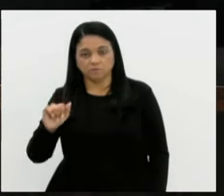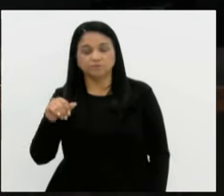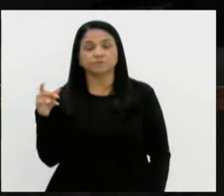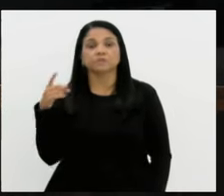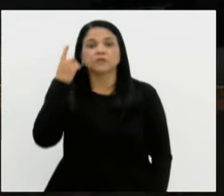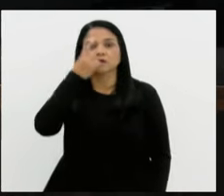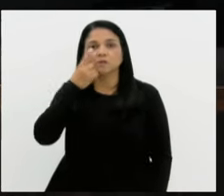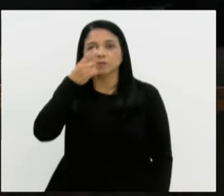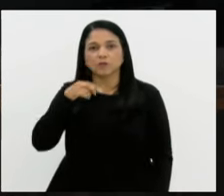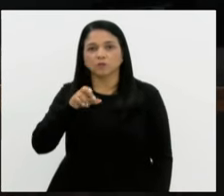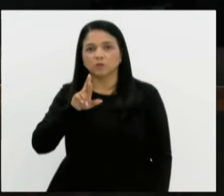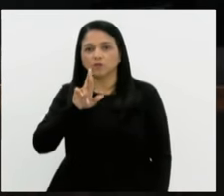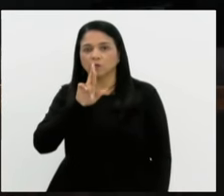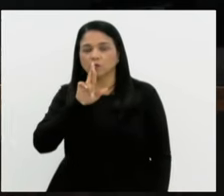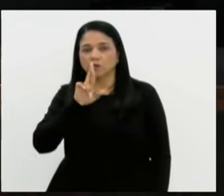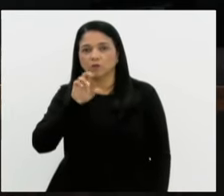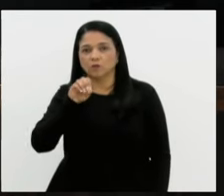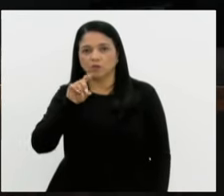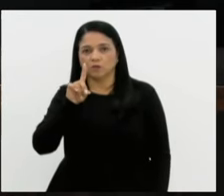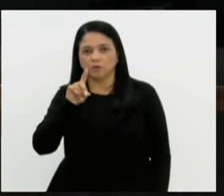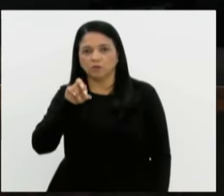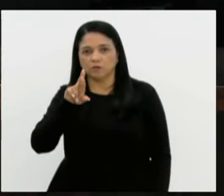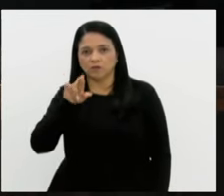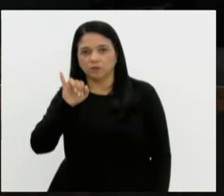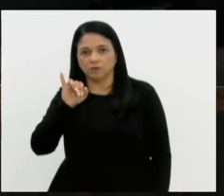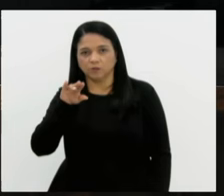Deputado Rodrigo Amorim.